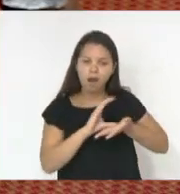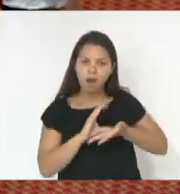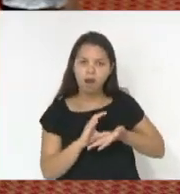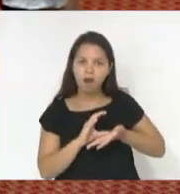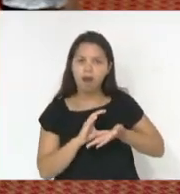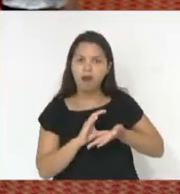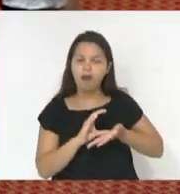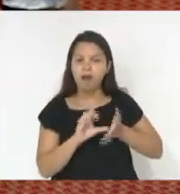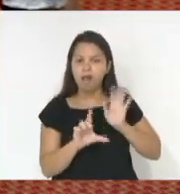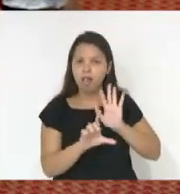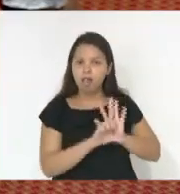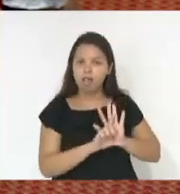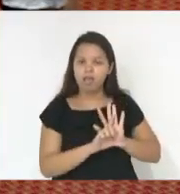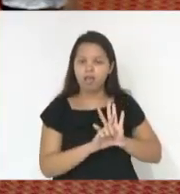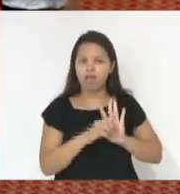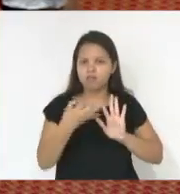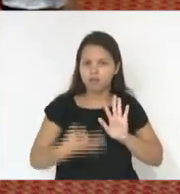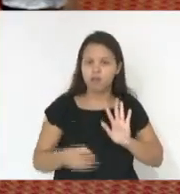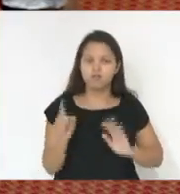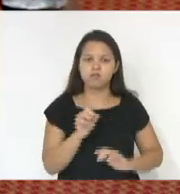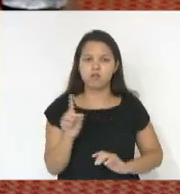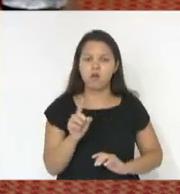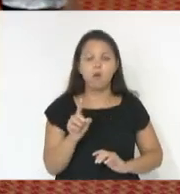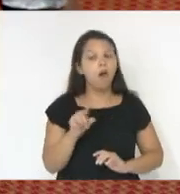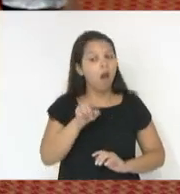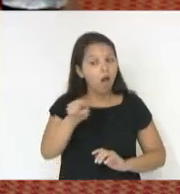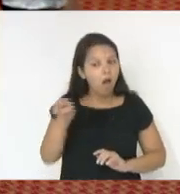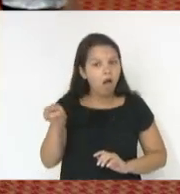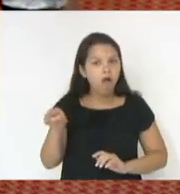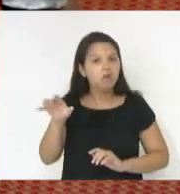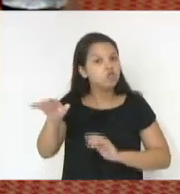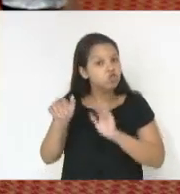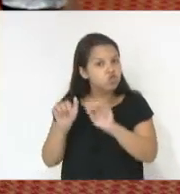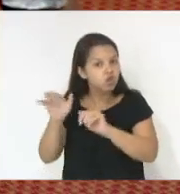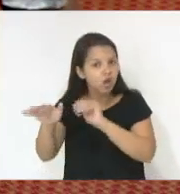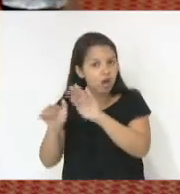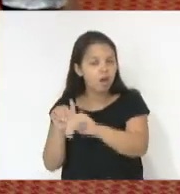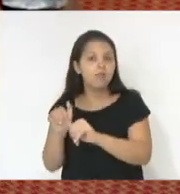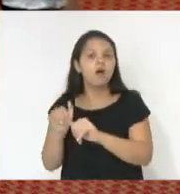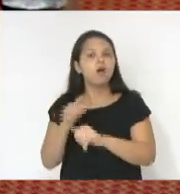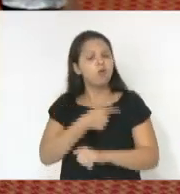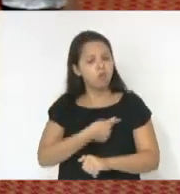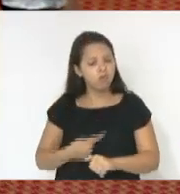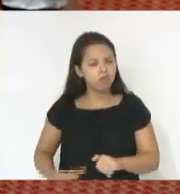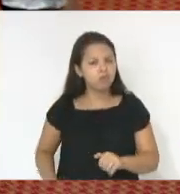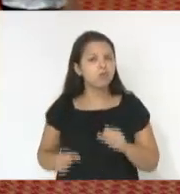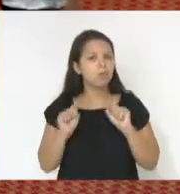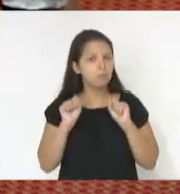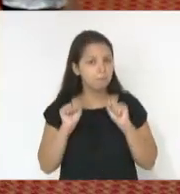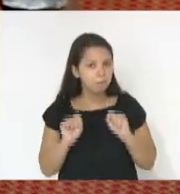ilegal, essas pessoas, que elas sejam chamadas, e o governo do Estado pode fazer isso, porque ele tem a relação de